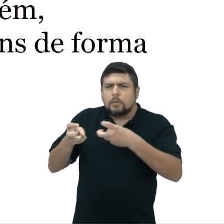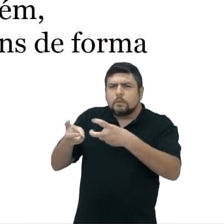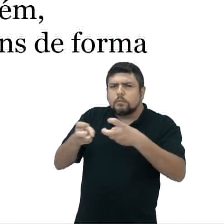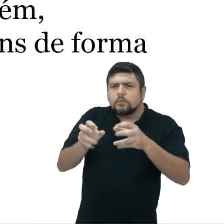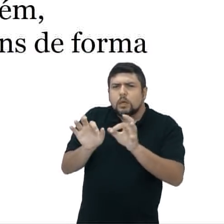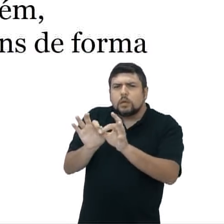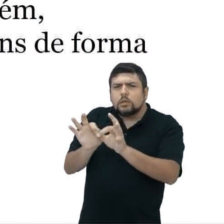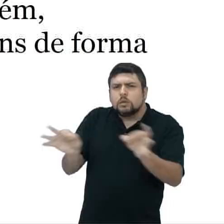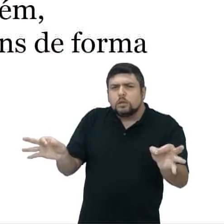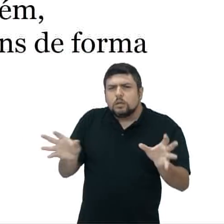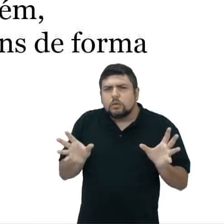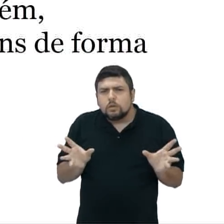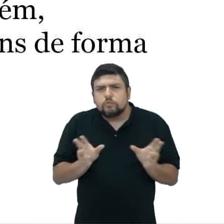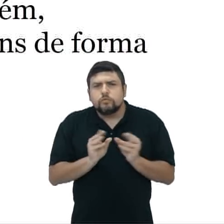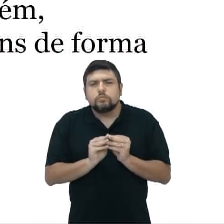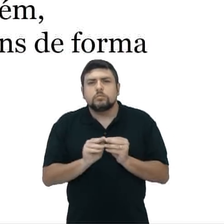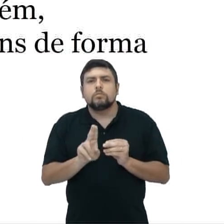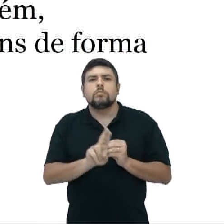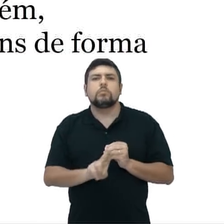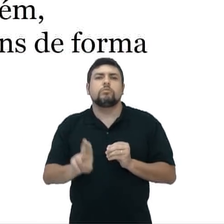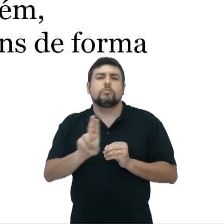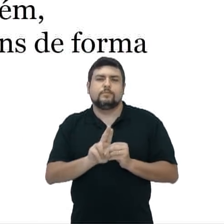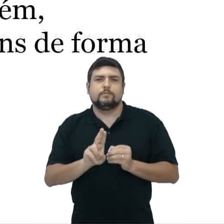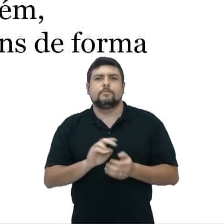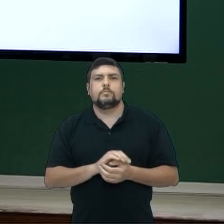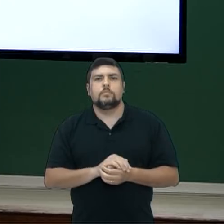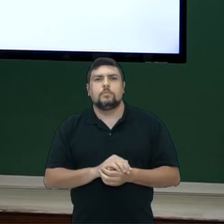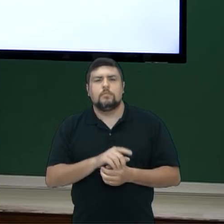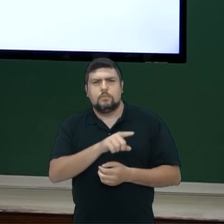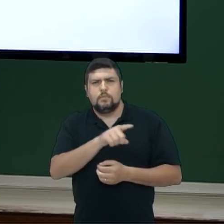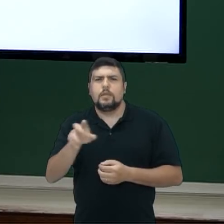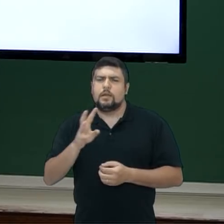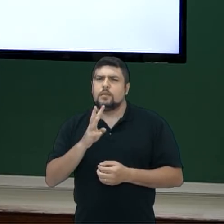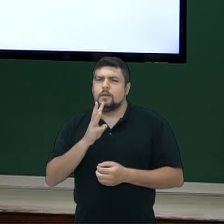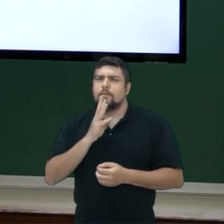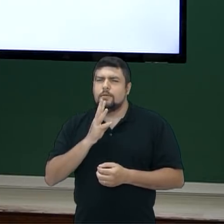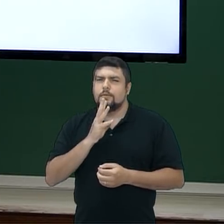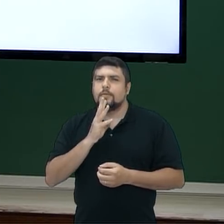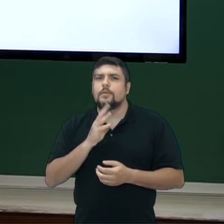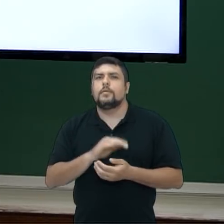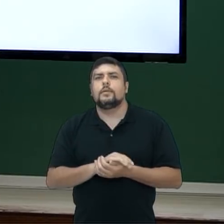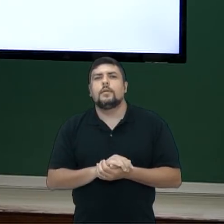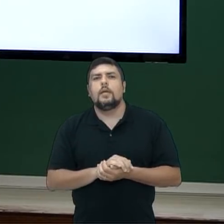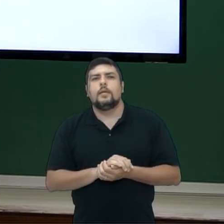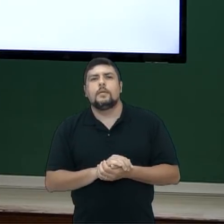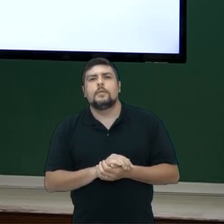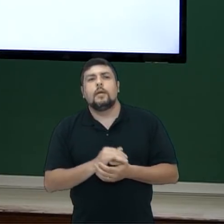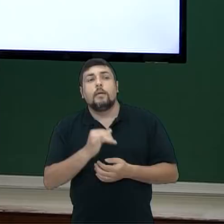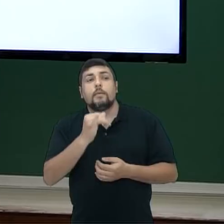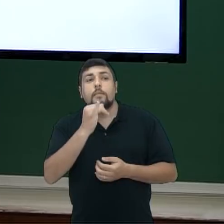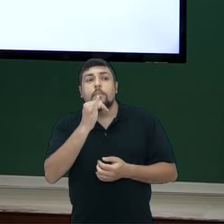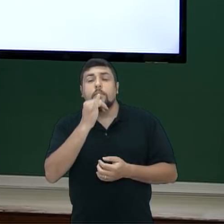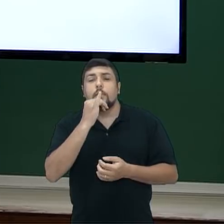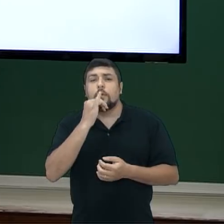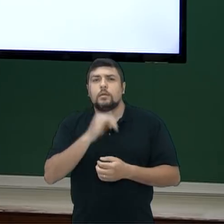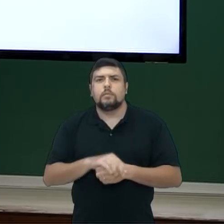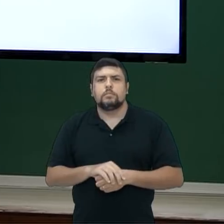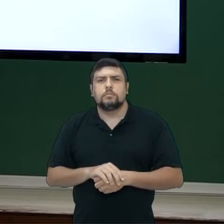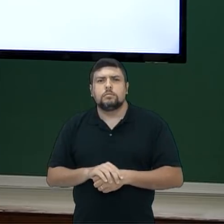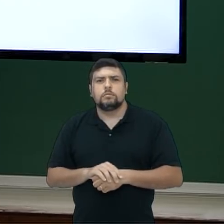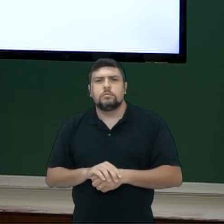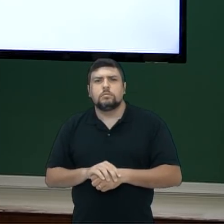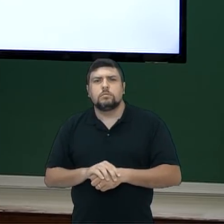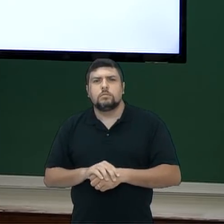são utilizados até hoje. Você deve conhecer vários. A gente vai dar uma olhadinha em alguns. Por exemplo, time